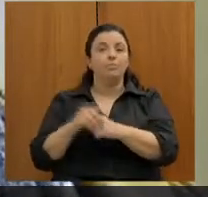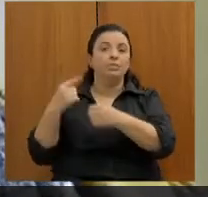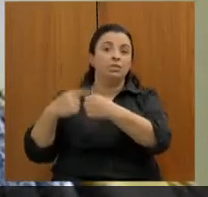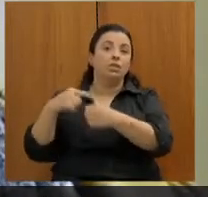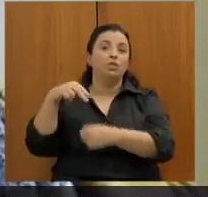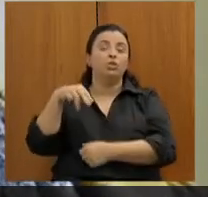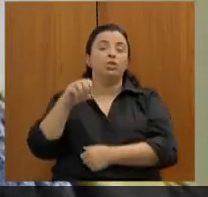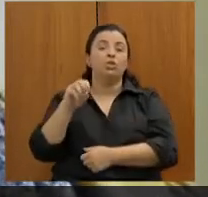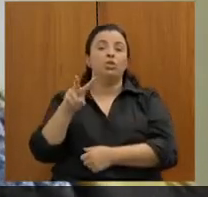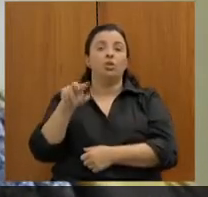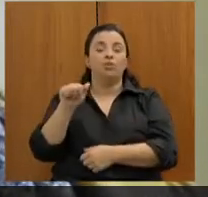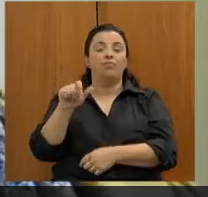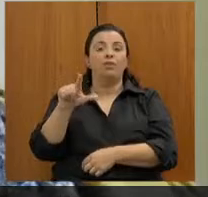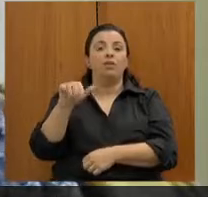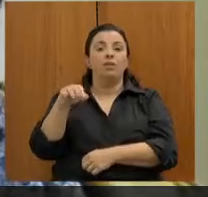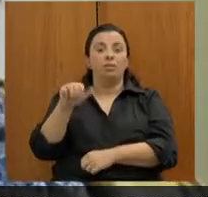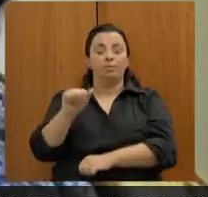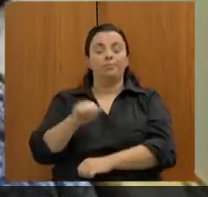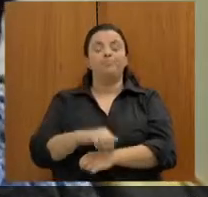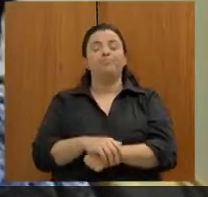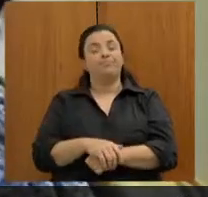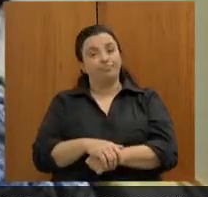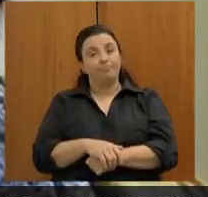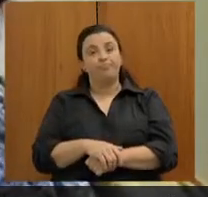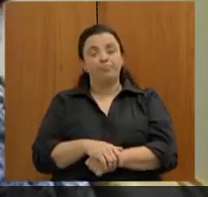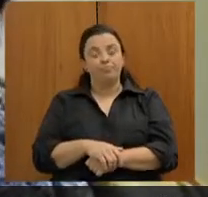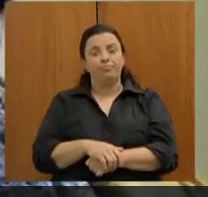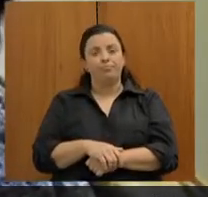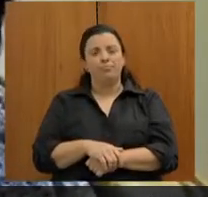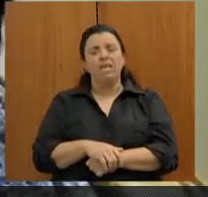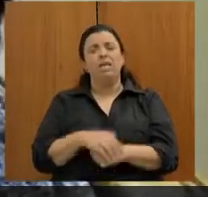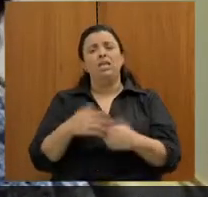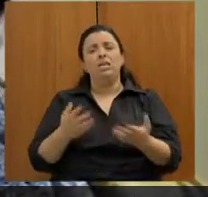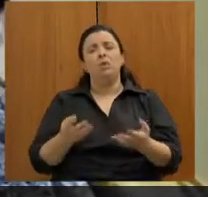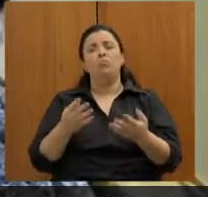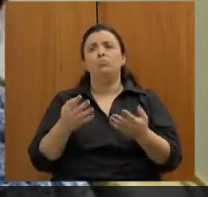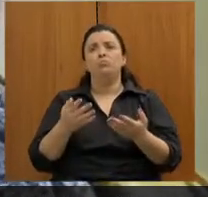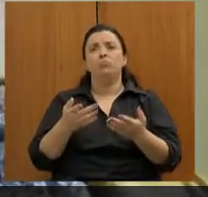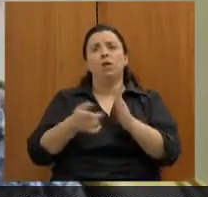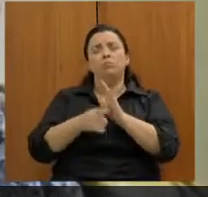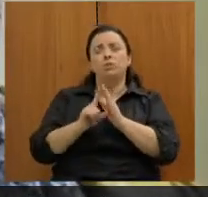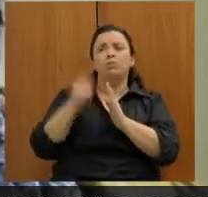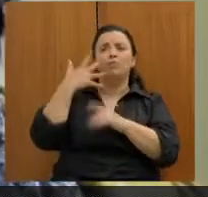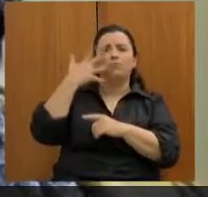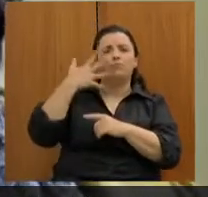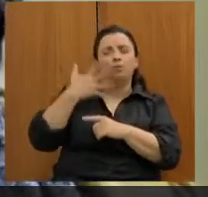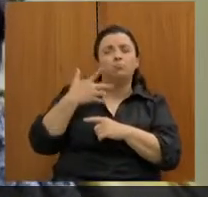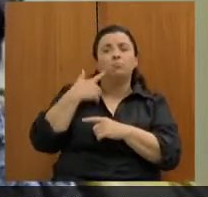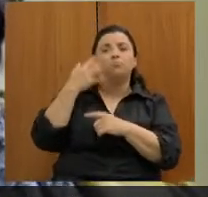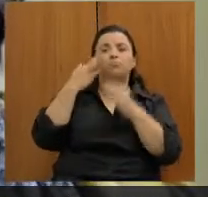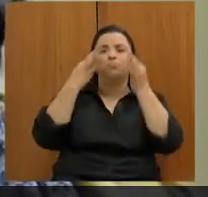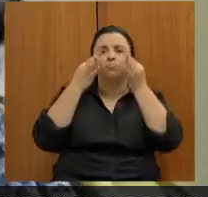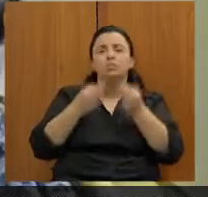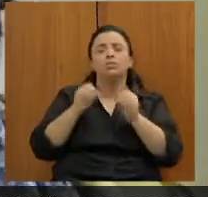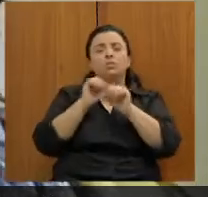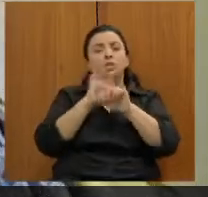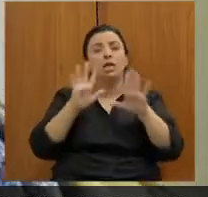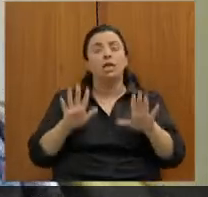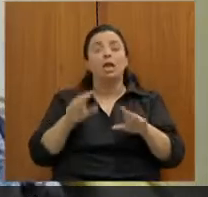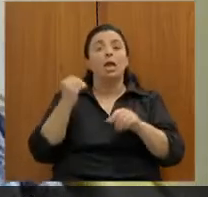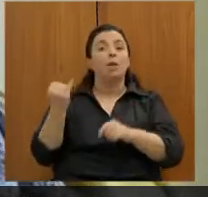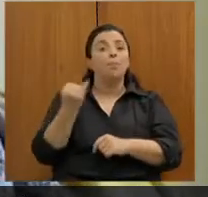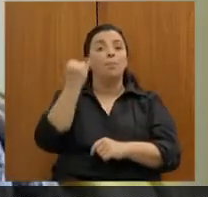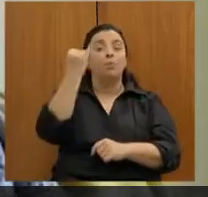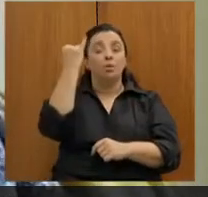e a gente tem tudo que foi falado né Tipo tá muito de dente para mim a importância dessa inspiração